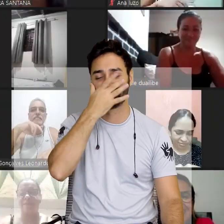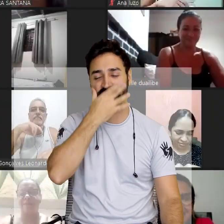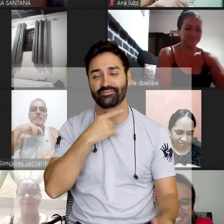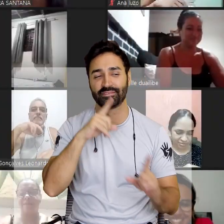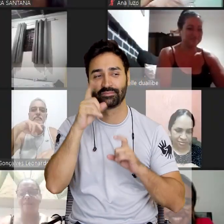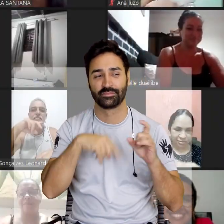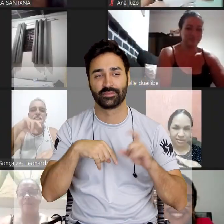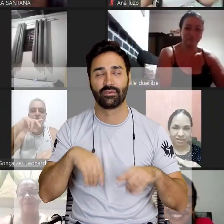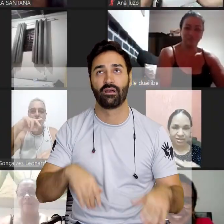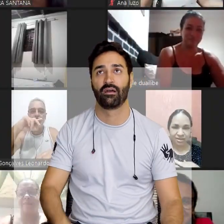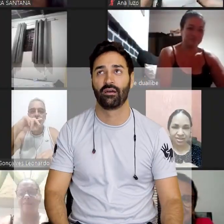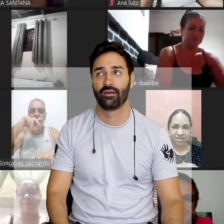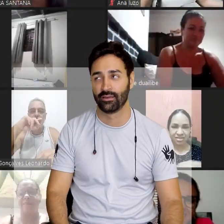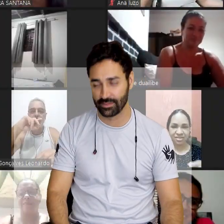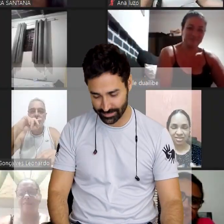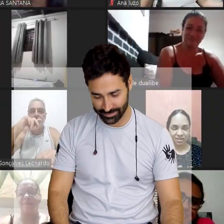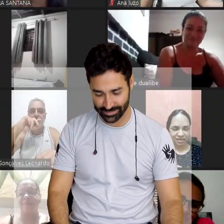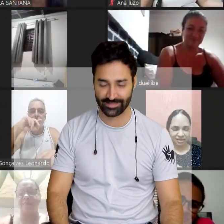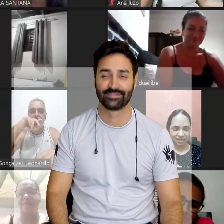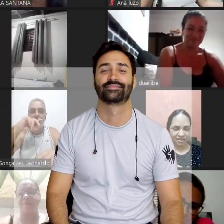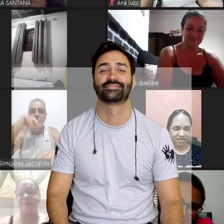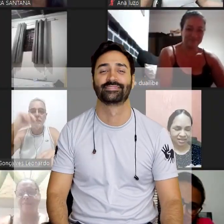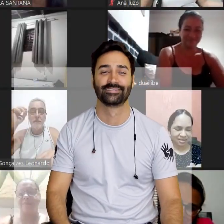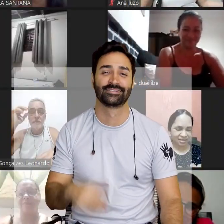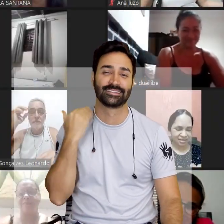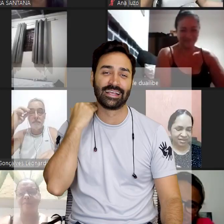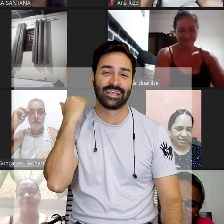ó, tenho que levantar.